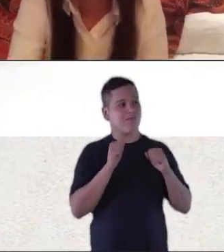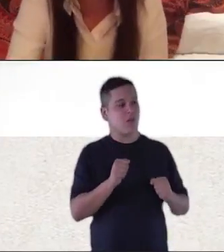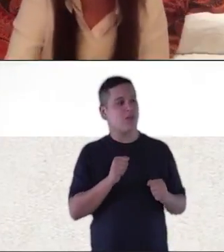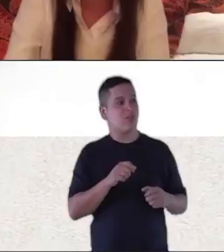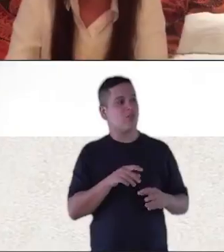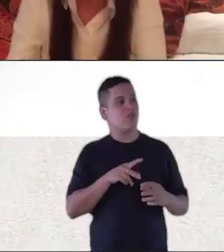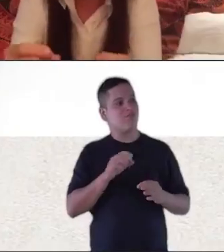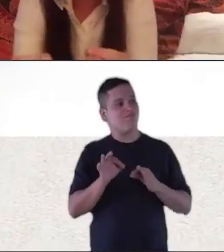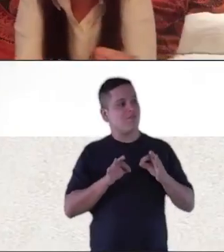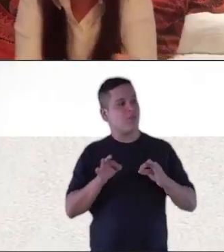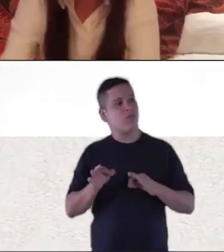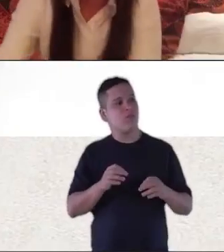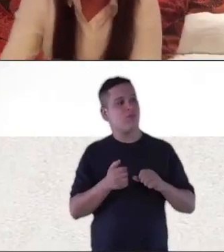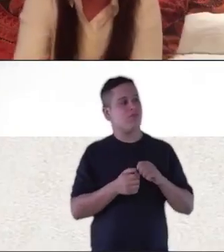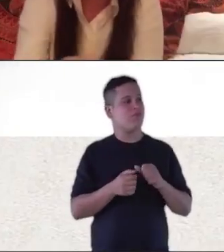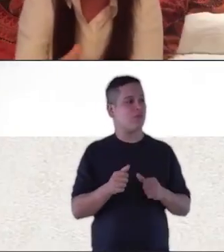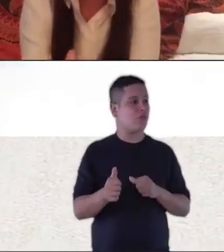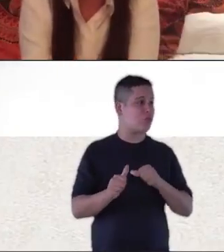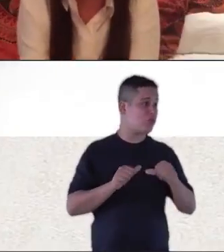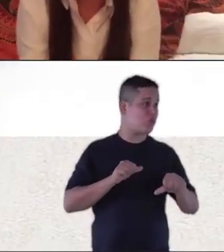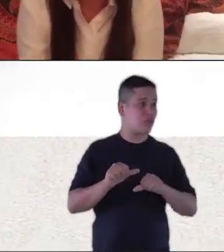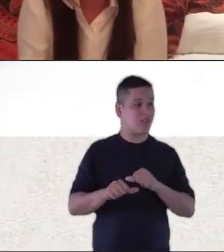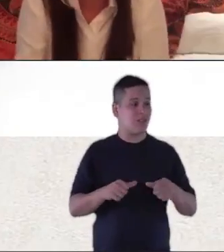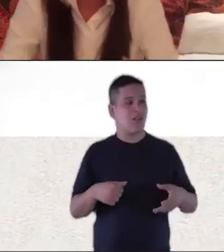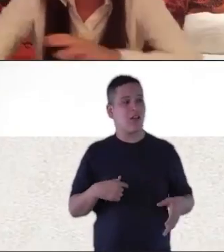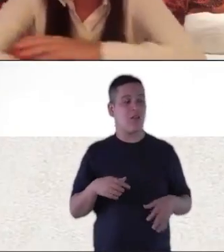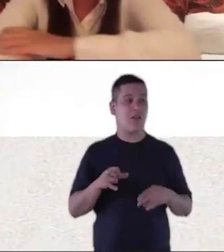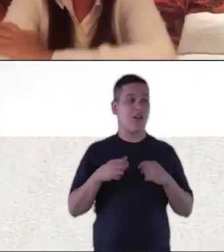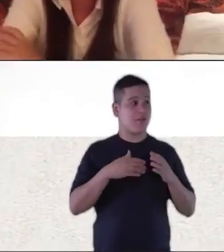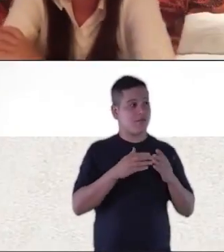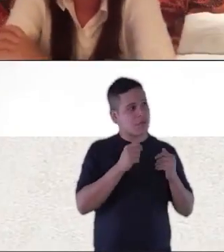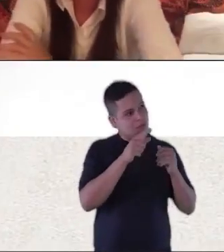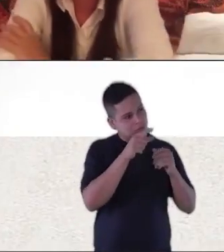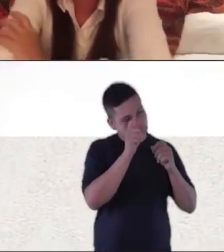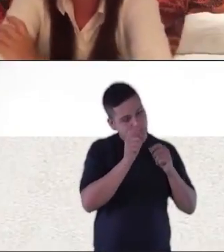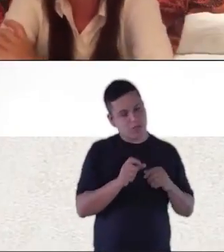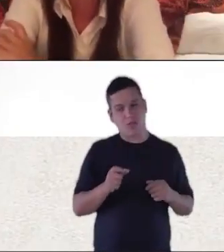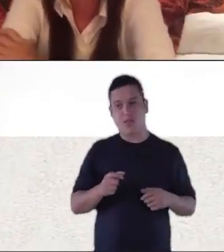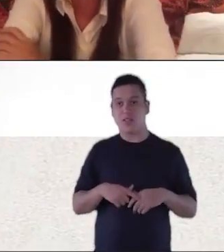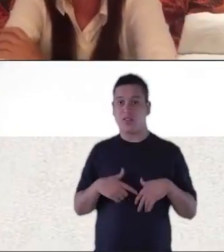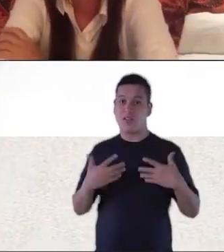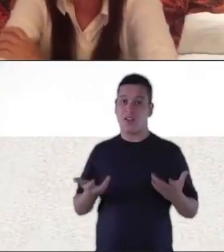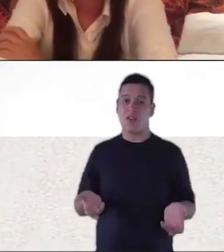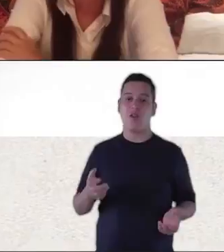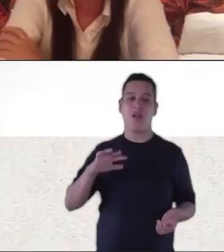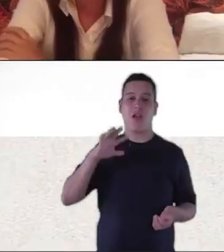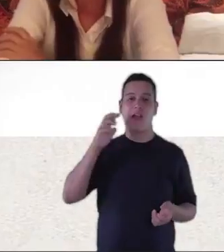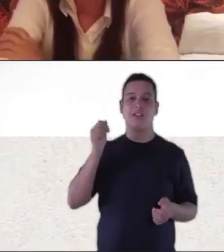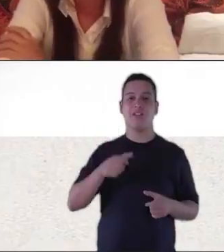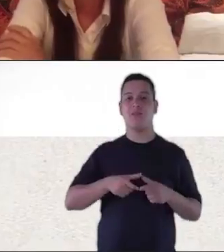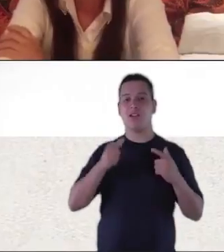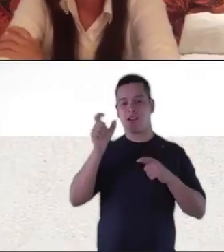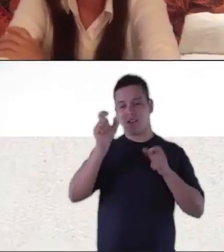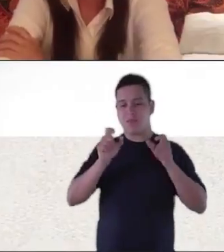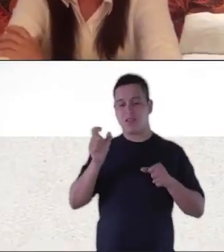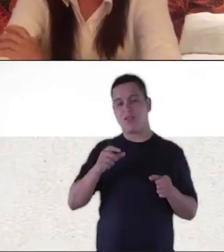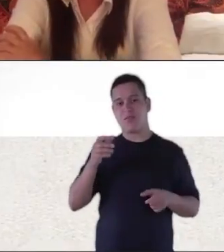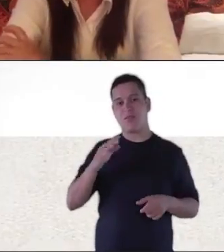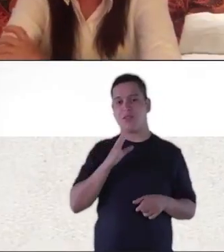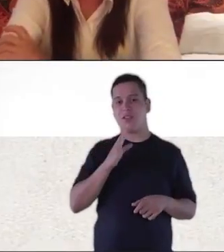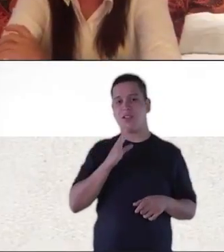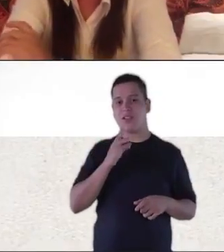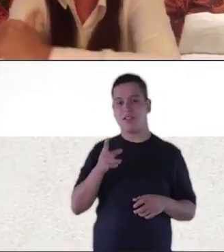mudar de lugar e tal, tirar essa palavrinha, botar aqui e tal. Aí fiquei meio, eu acho meio conhecida como uma pessoa que gosta de Eu